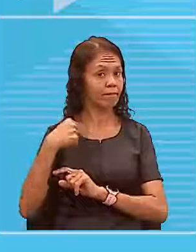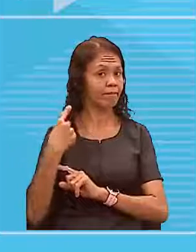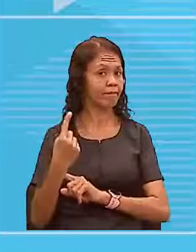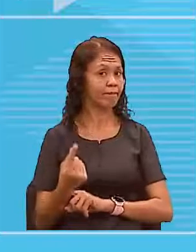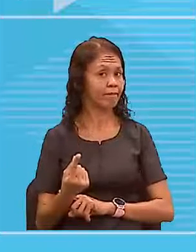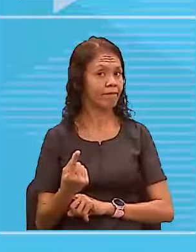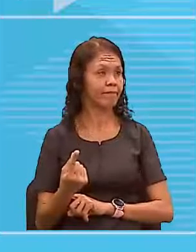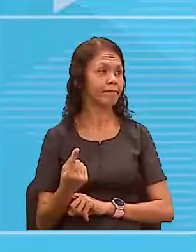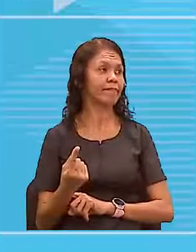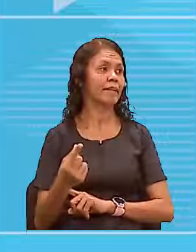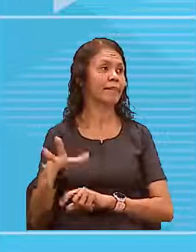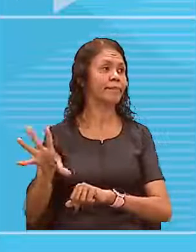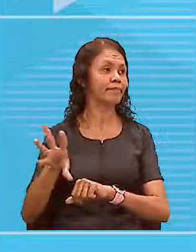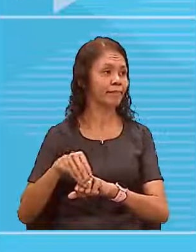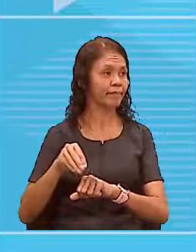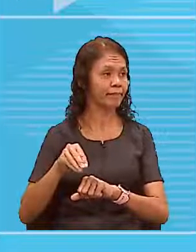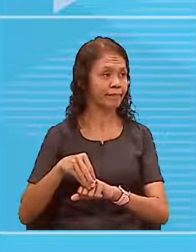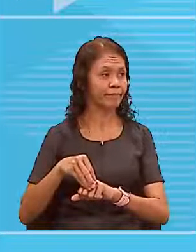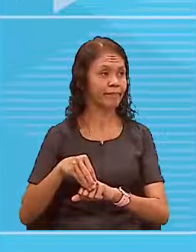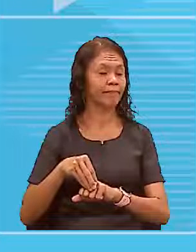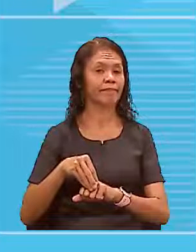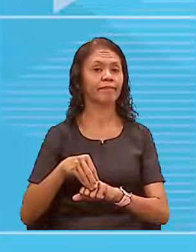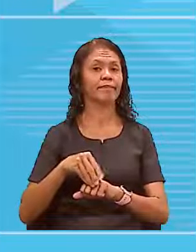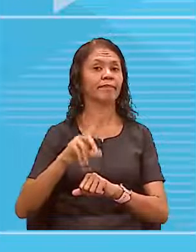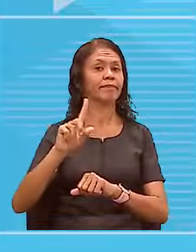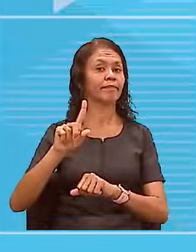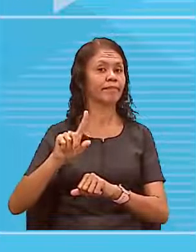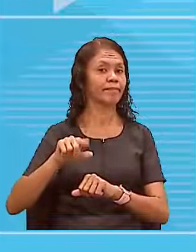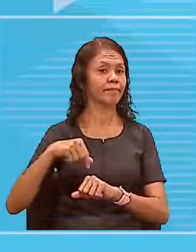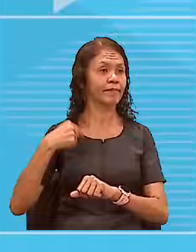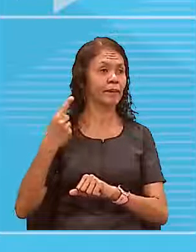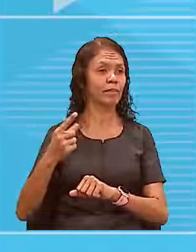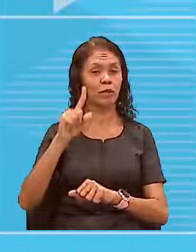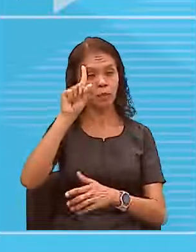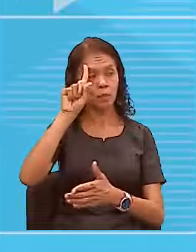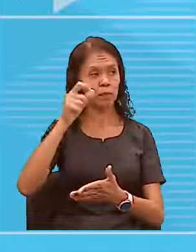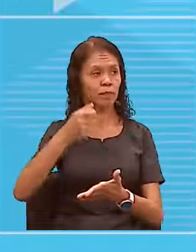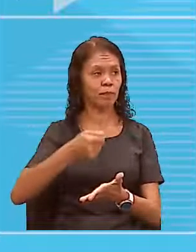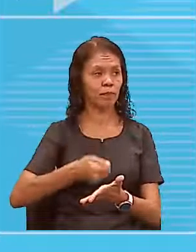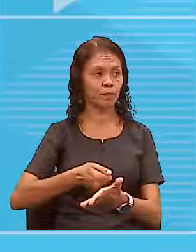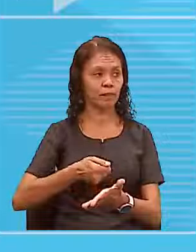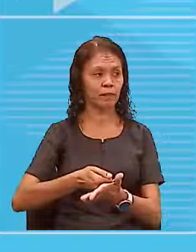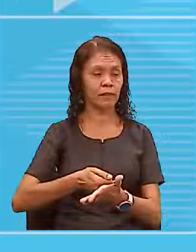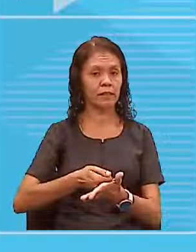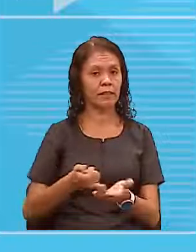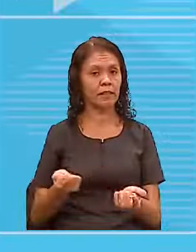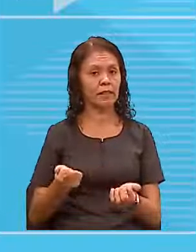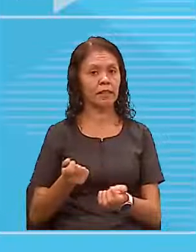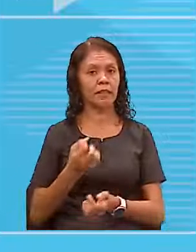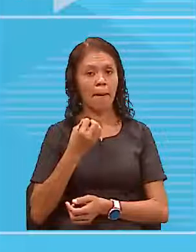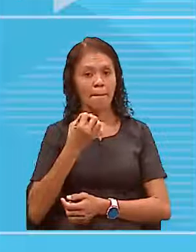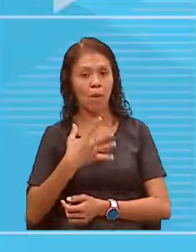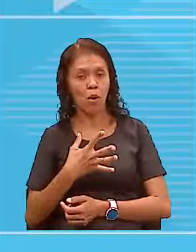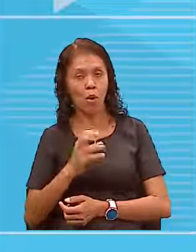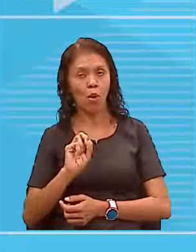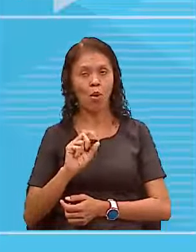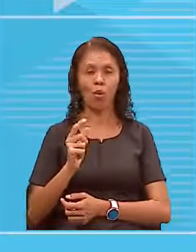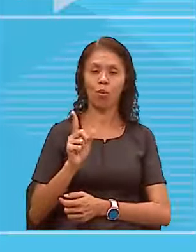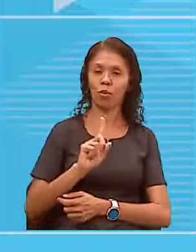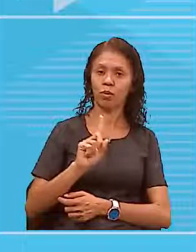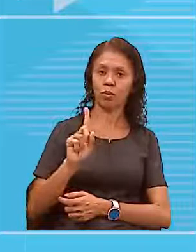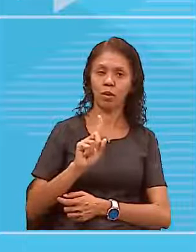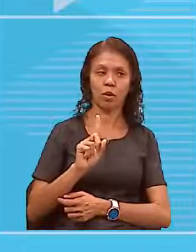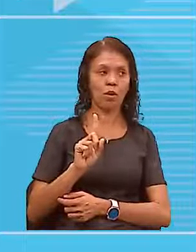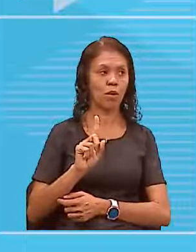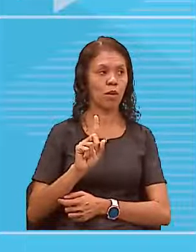se transformar em conhecimento, depois eu vou tomar uma decisão, se vale a pena ou não eu montar